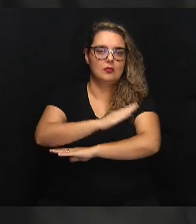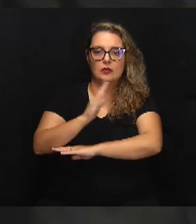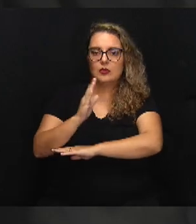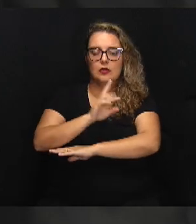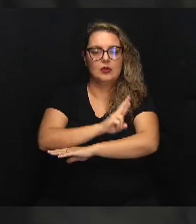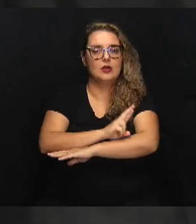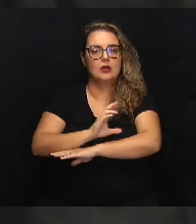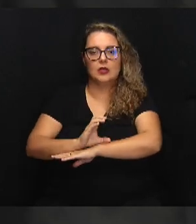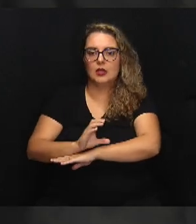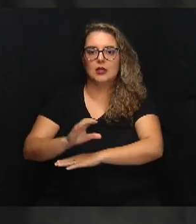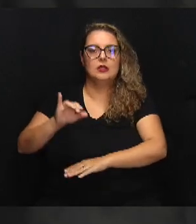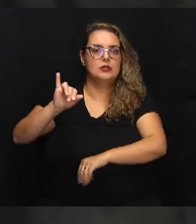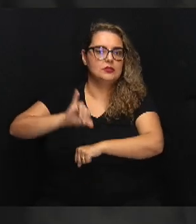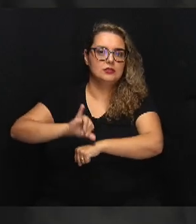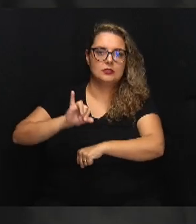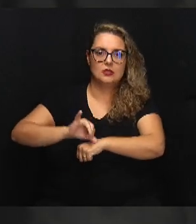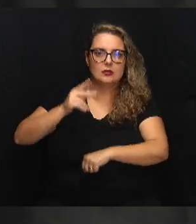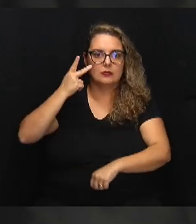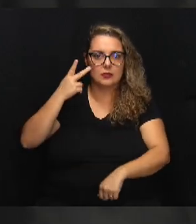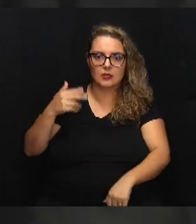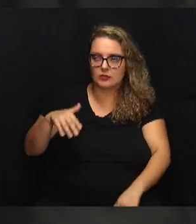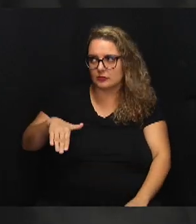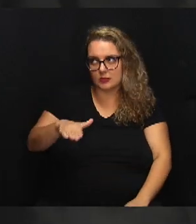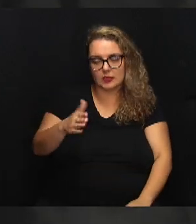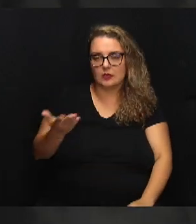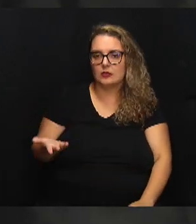Paulo, né, capital, que eu já tinha passado por lá, mas